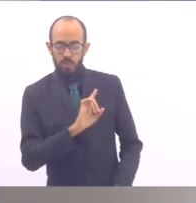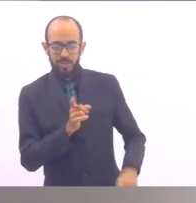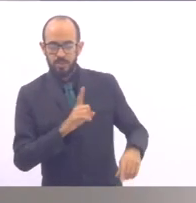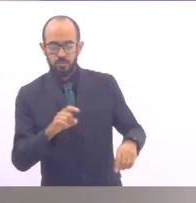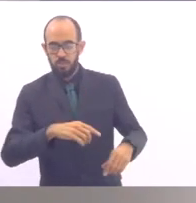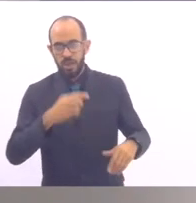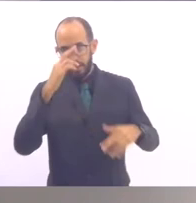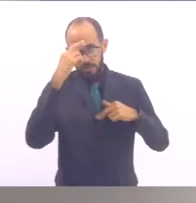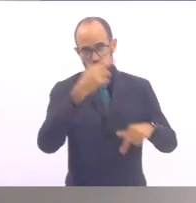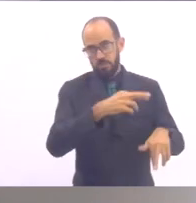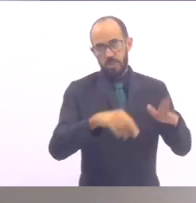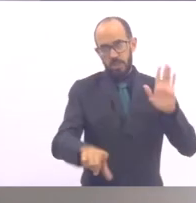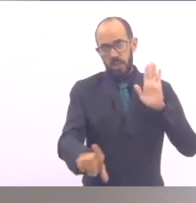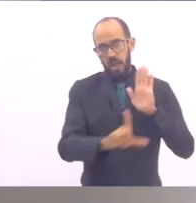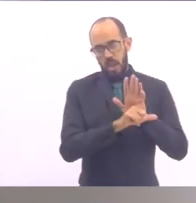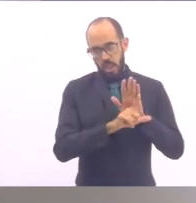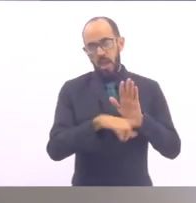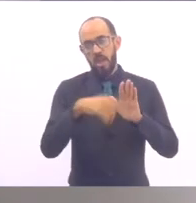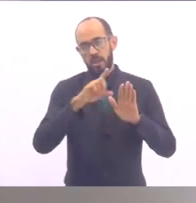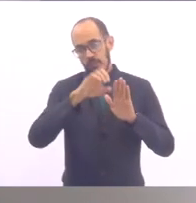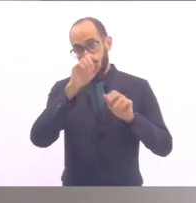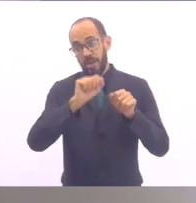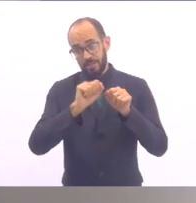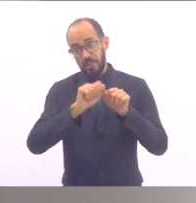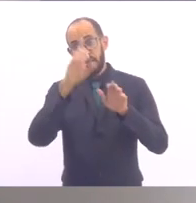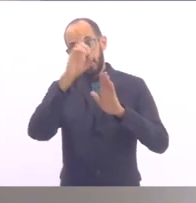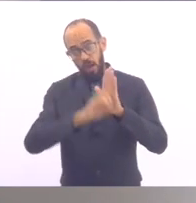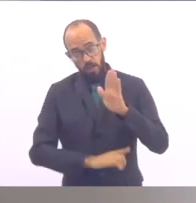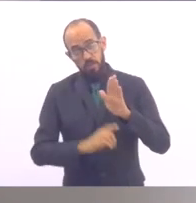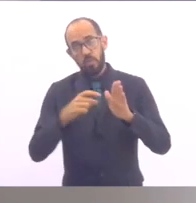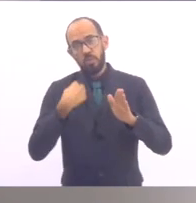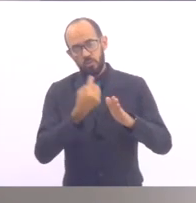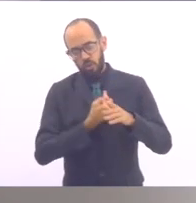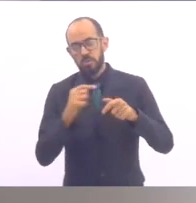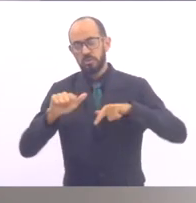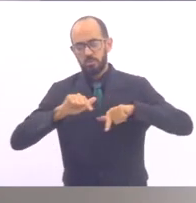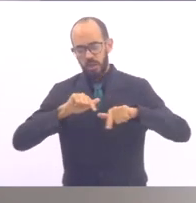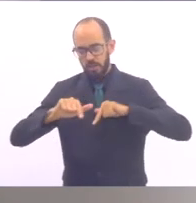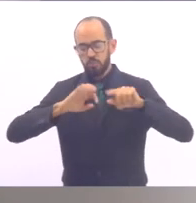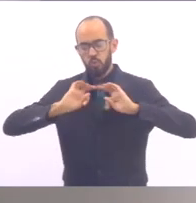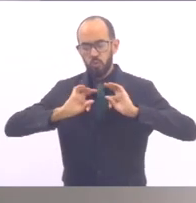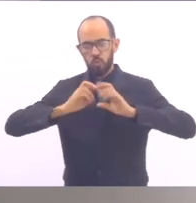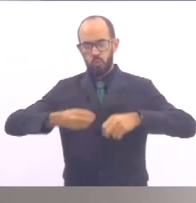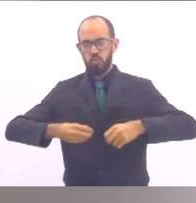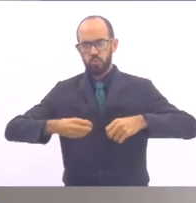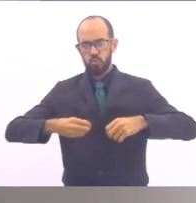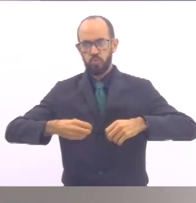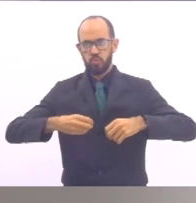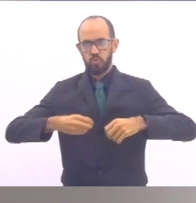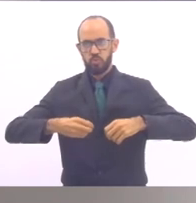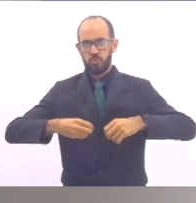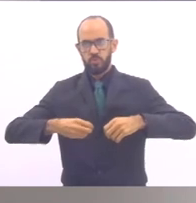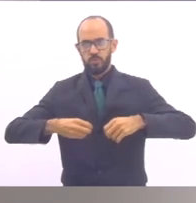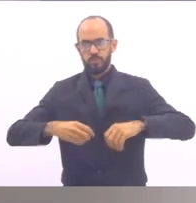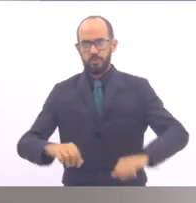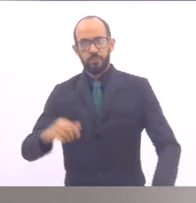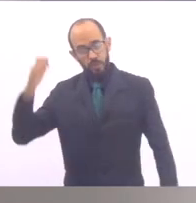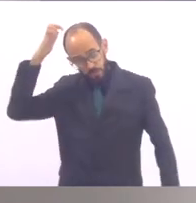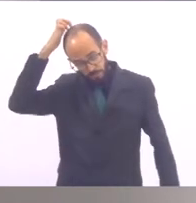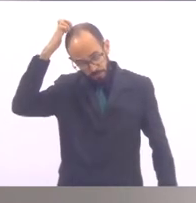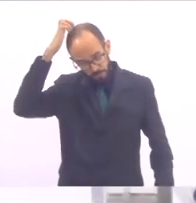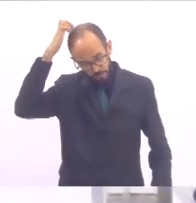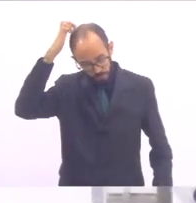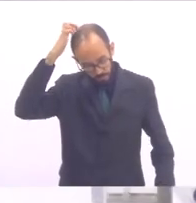lei, declarar, e a gente possa trabalhar com todo esse universo. Hoje é o que a gente tem trabalhado dentro da